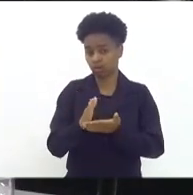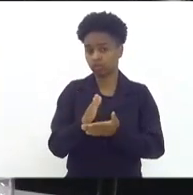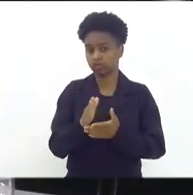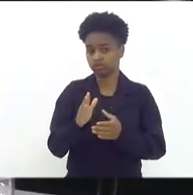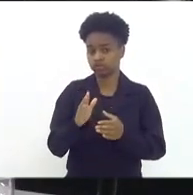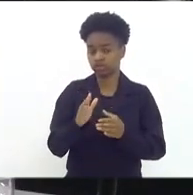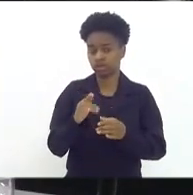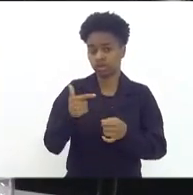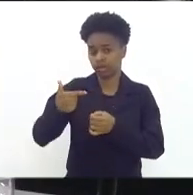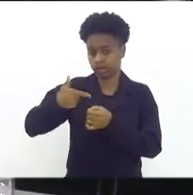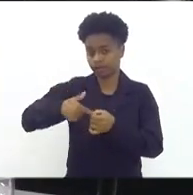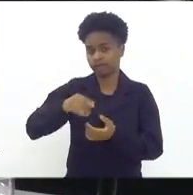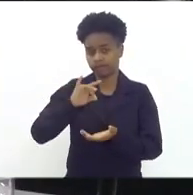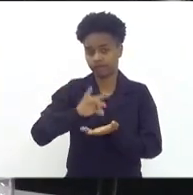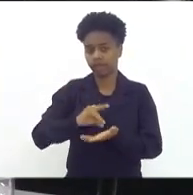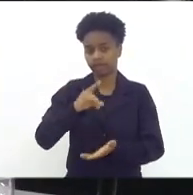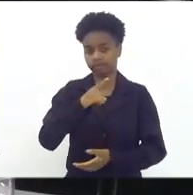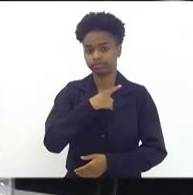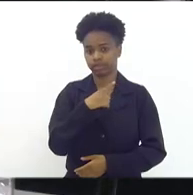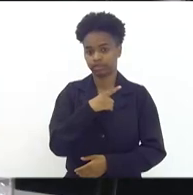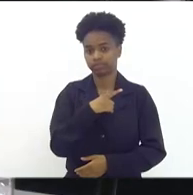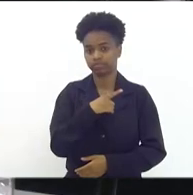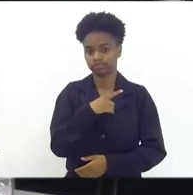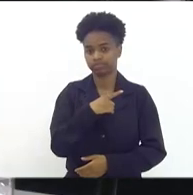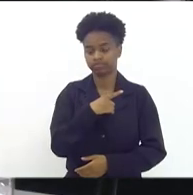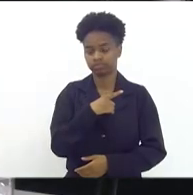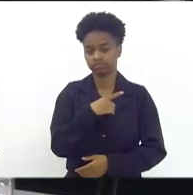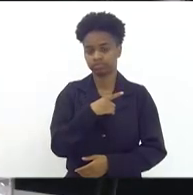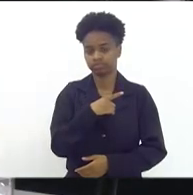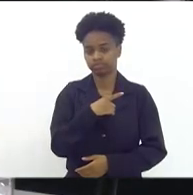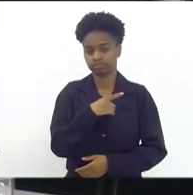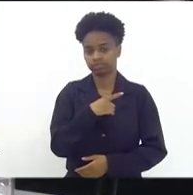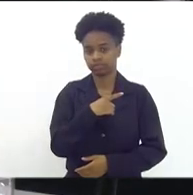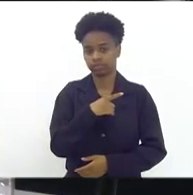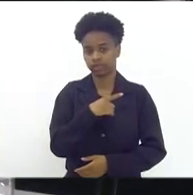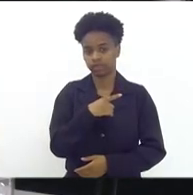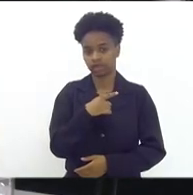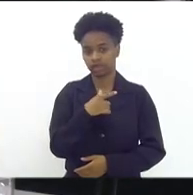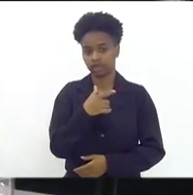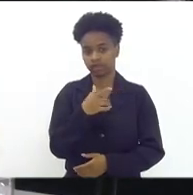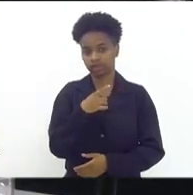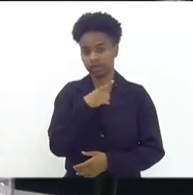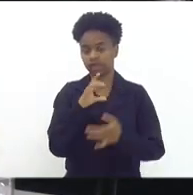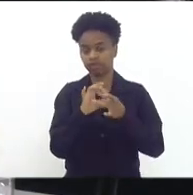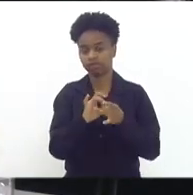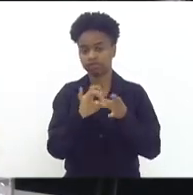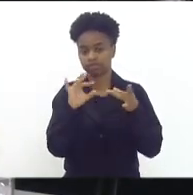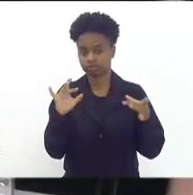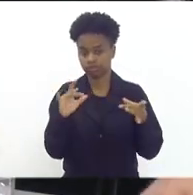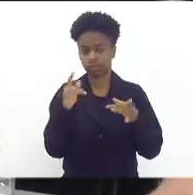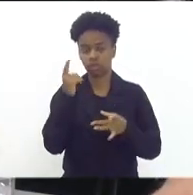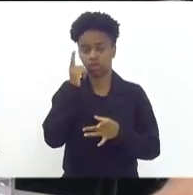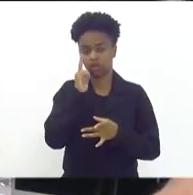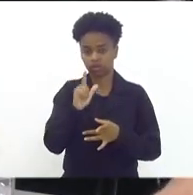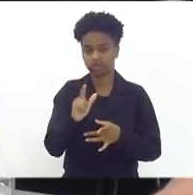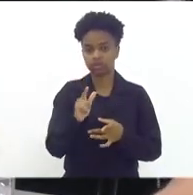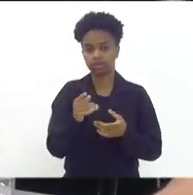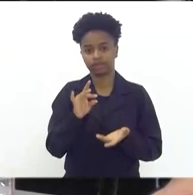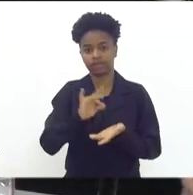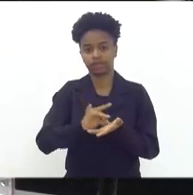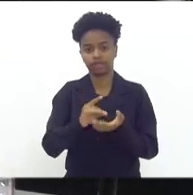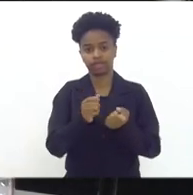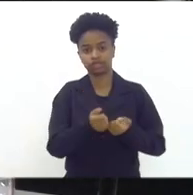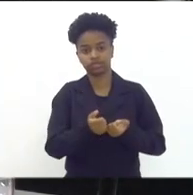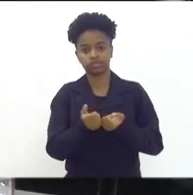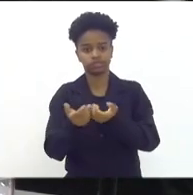de gasolina que tem a liberação para abastecimento dessas